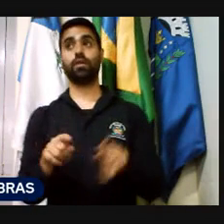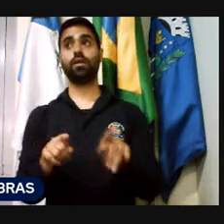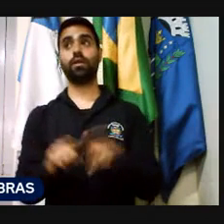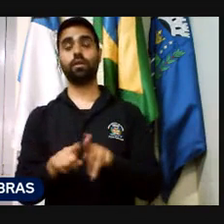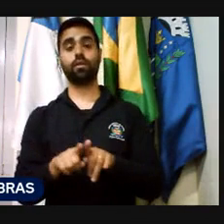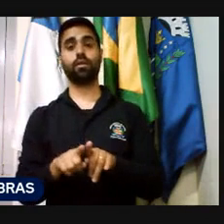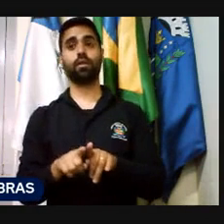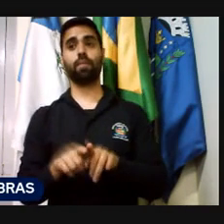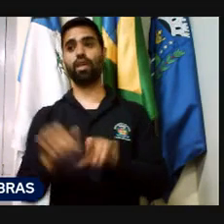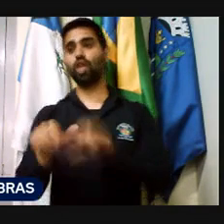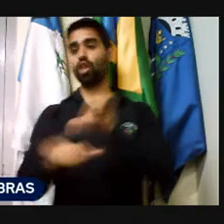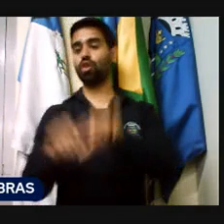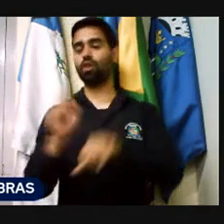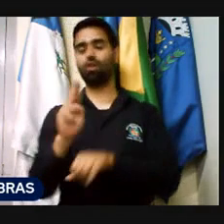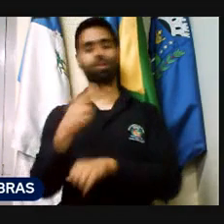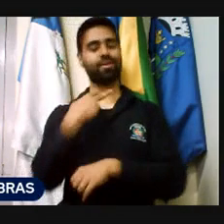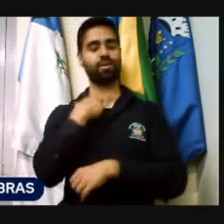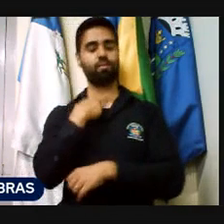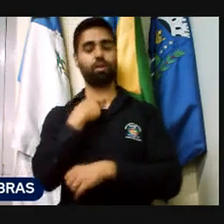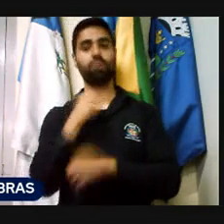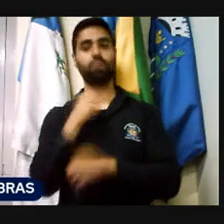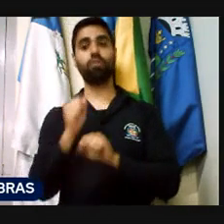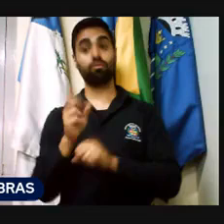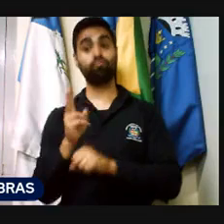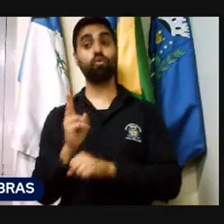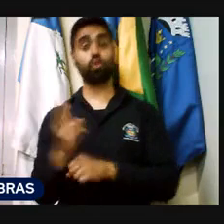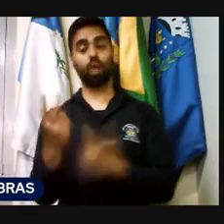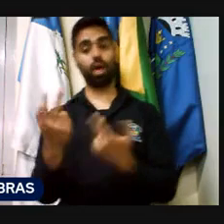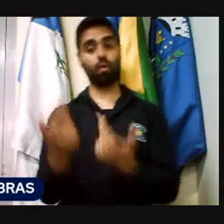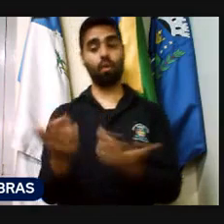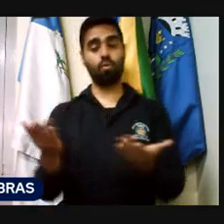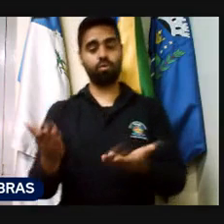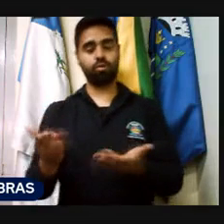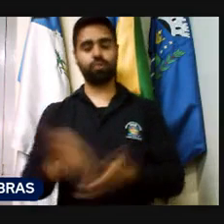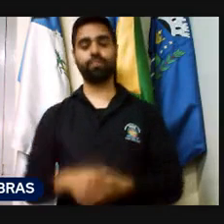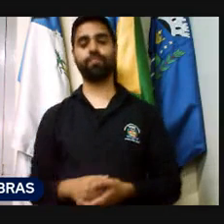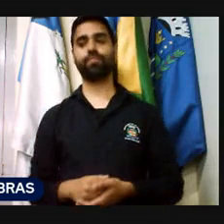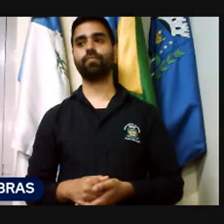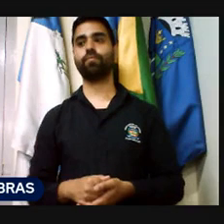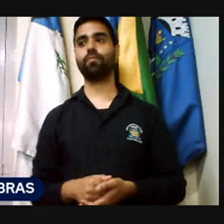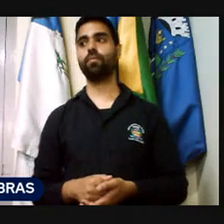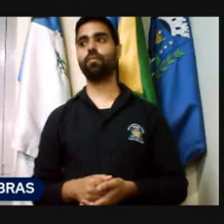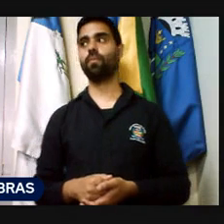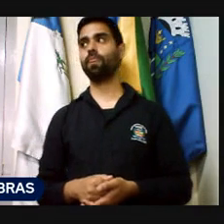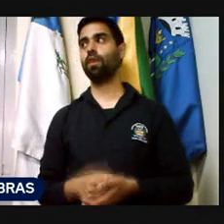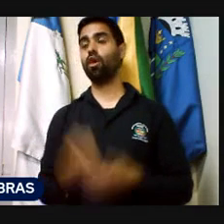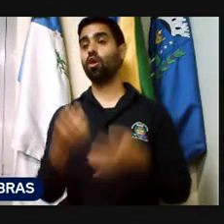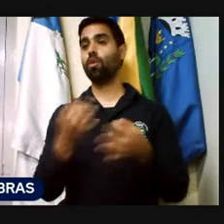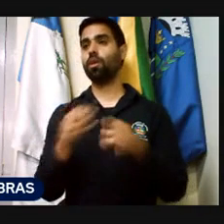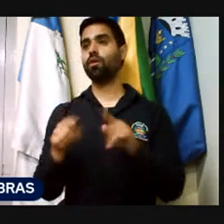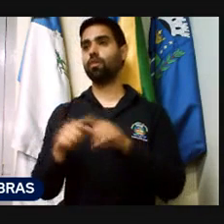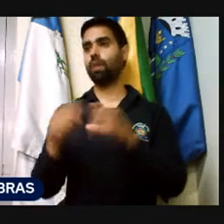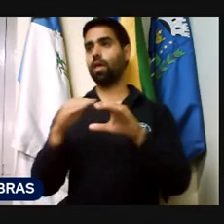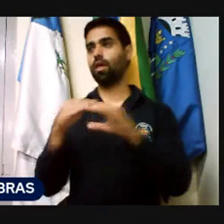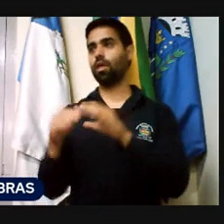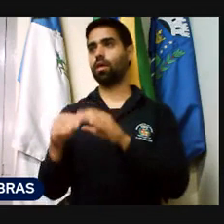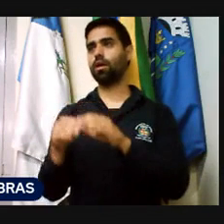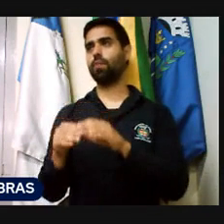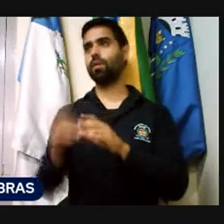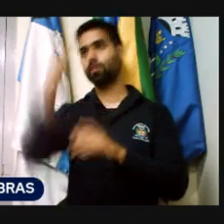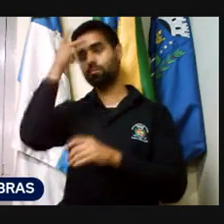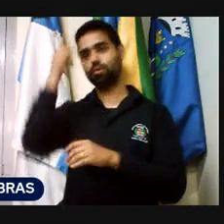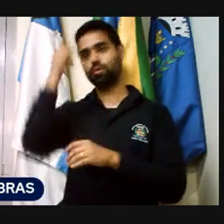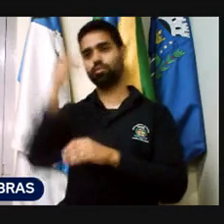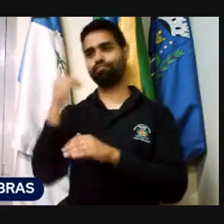consequência, modificação de denominação, permanecendo da forma como se encontra hoje. É o parecer, em caminho pela análise da autoridade